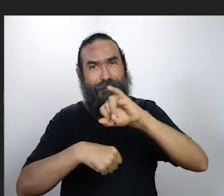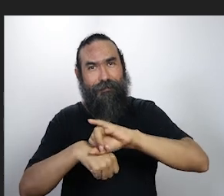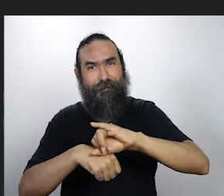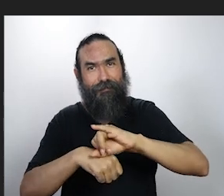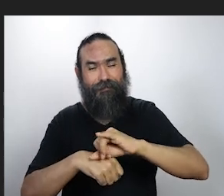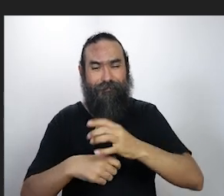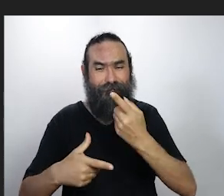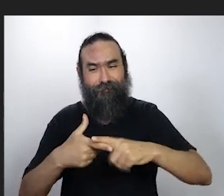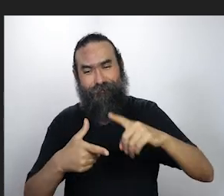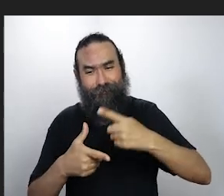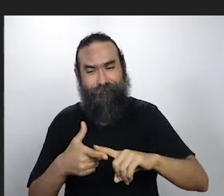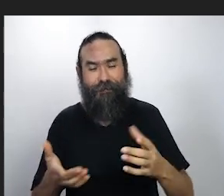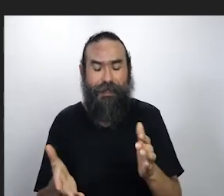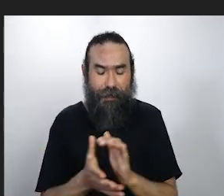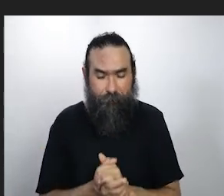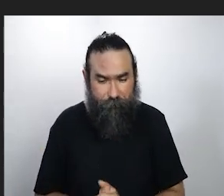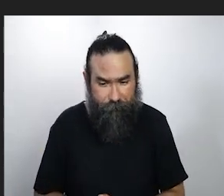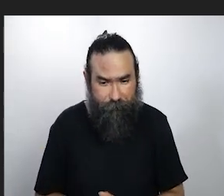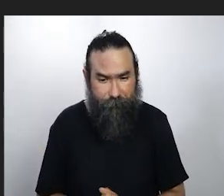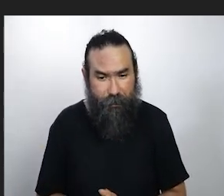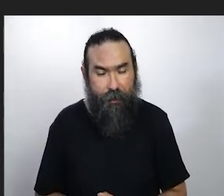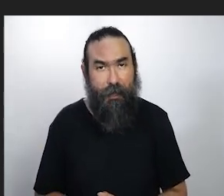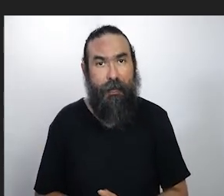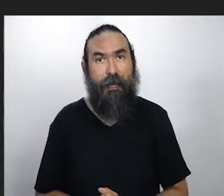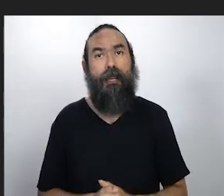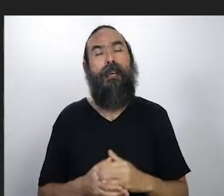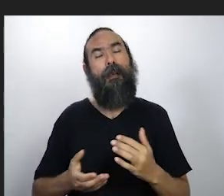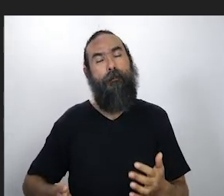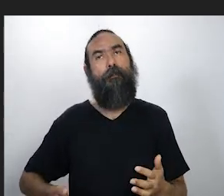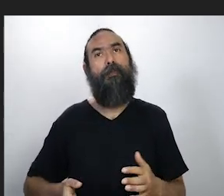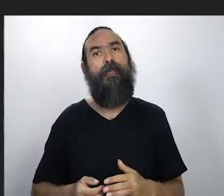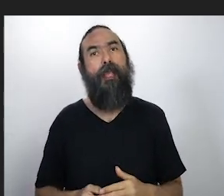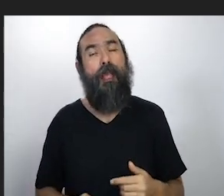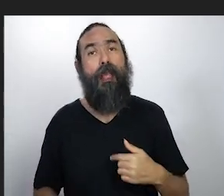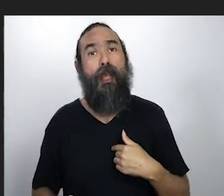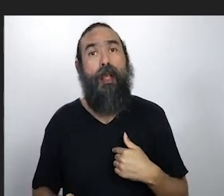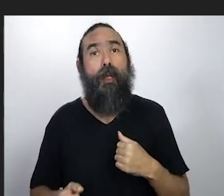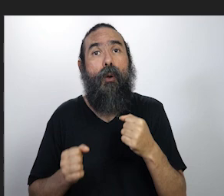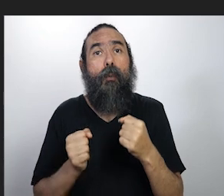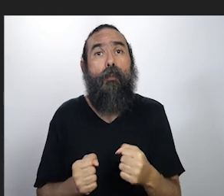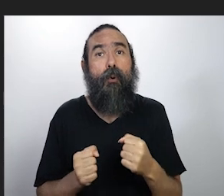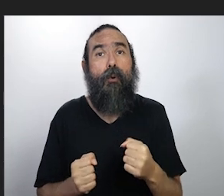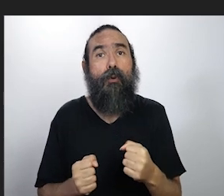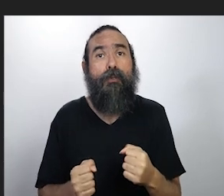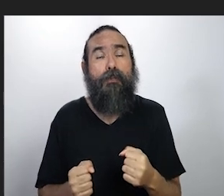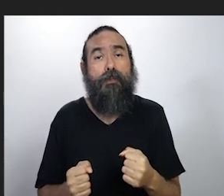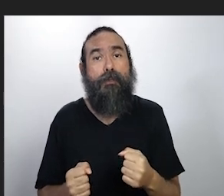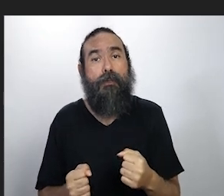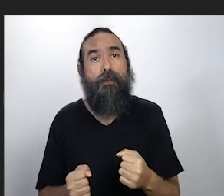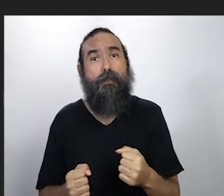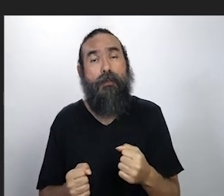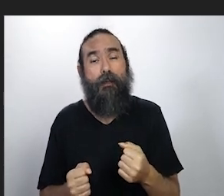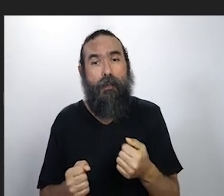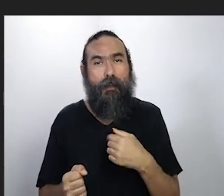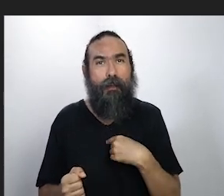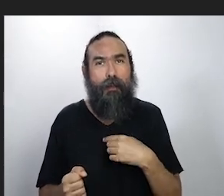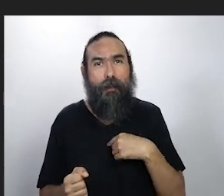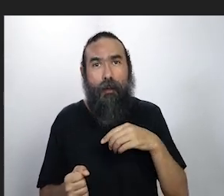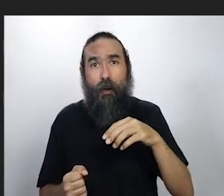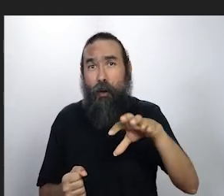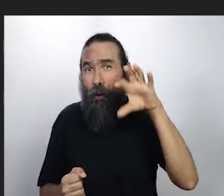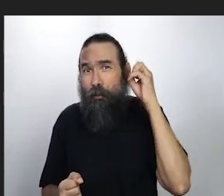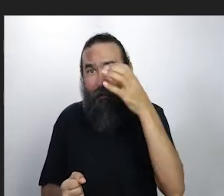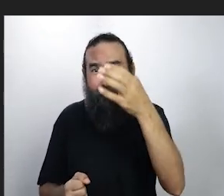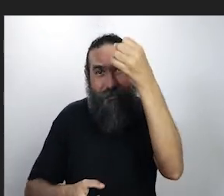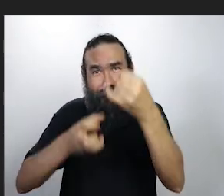eu pude acompanhar pouco aí, né, o papo todo, como eu acabei de falar, mas vou contar